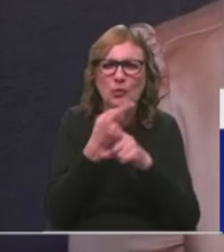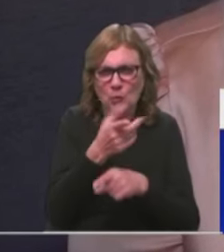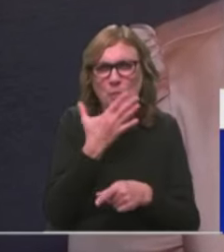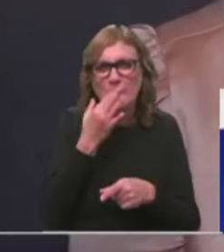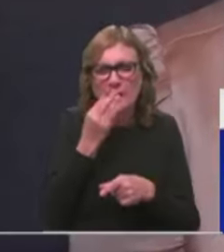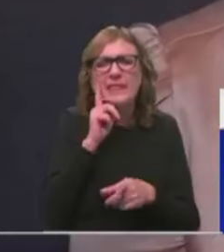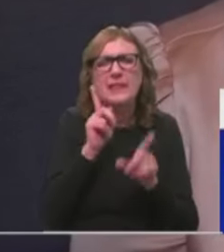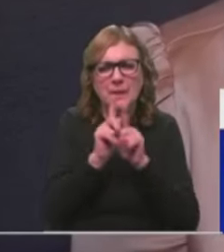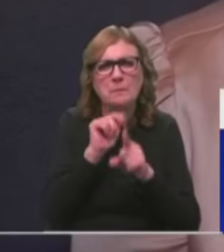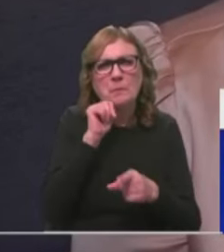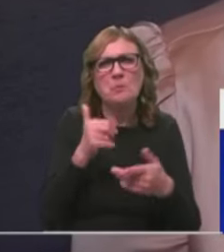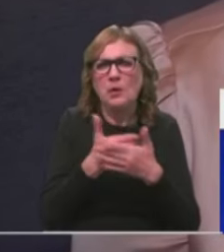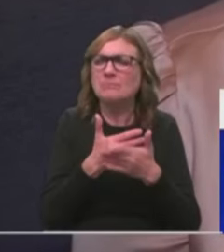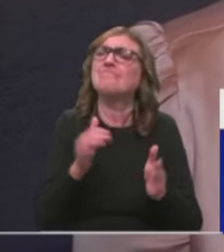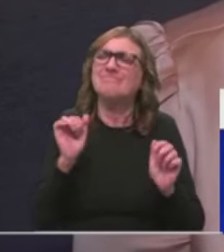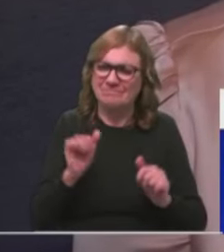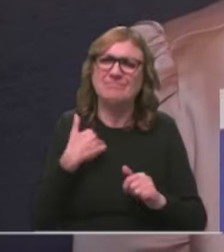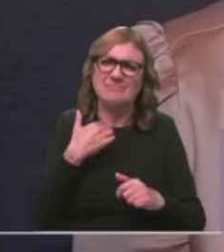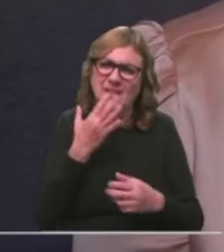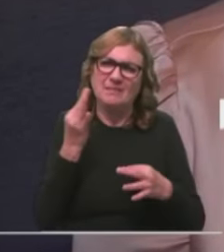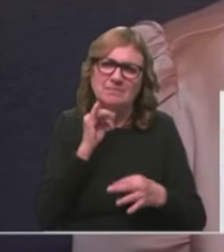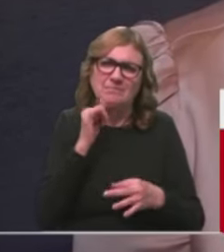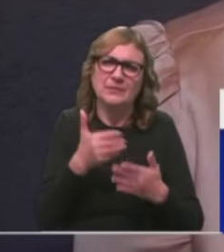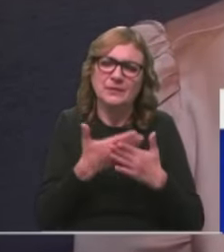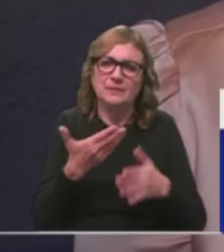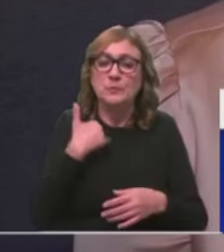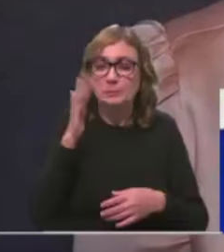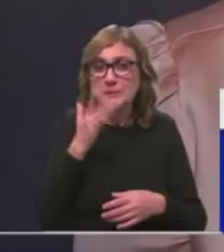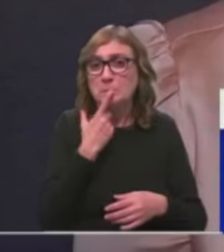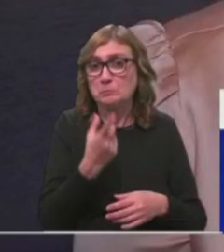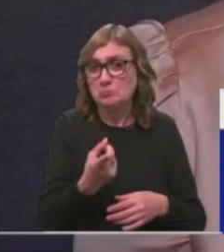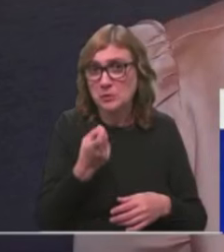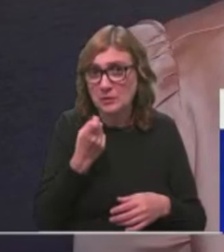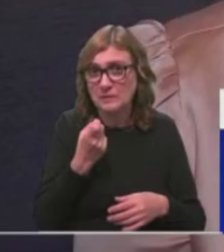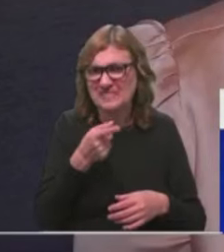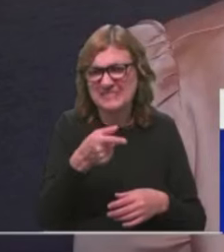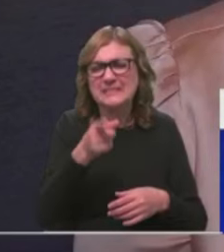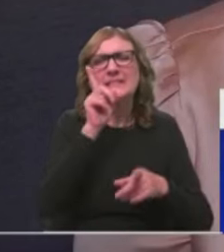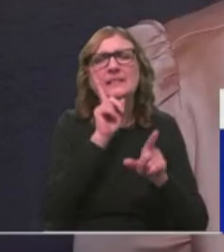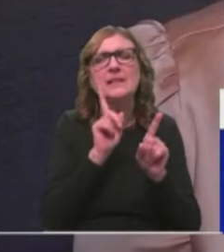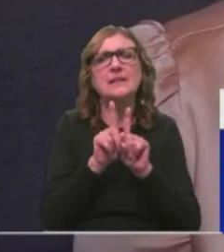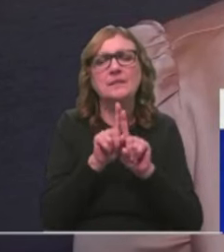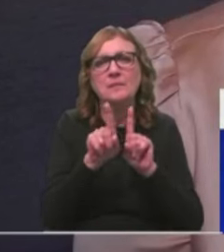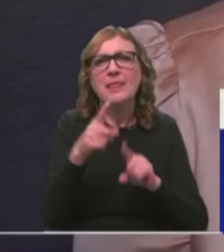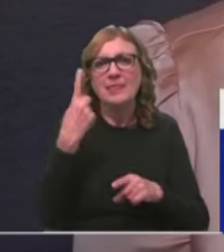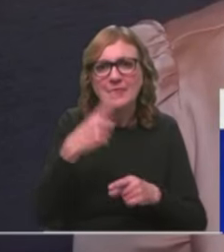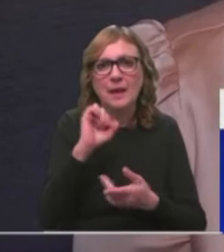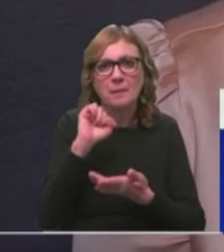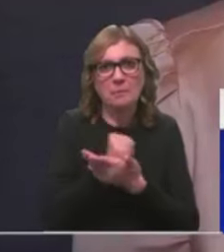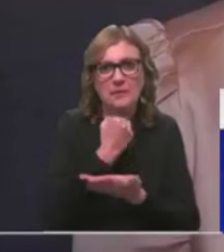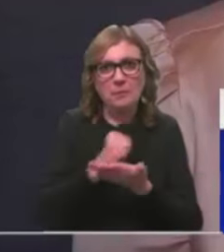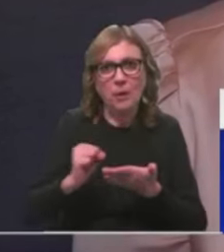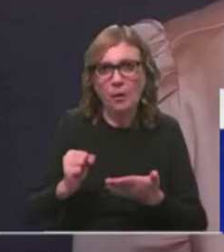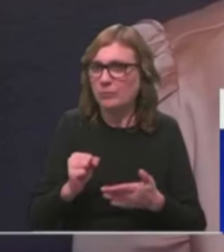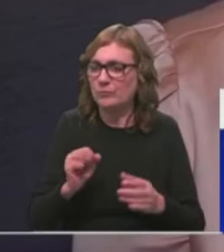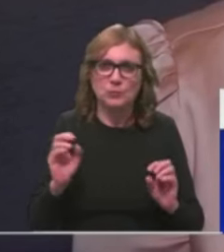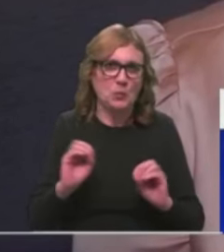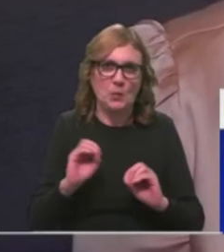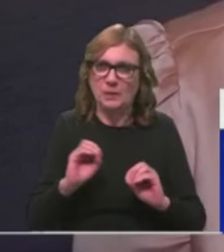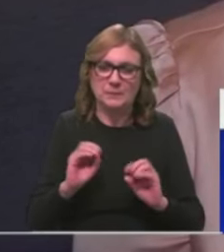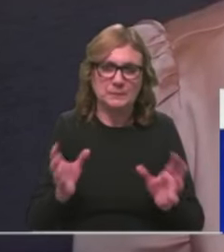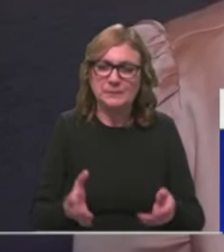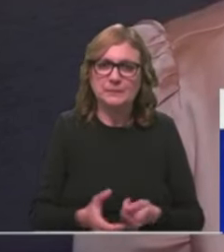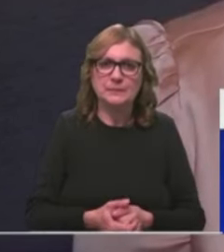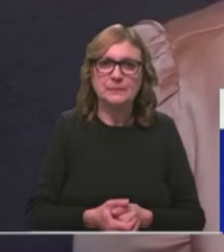morta Eu acredito que sim mas eu tenho que lhe perguntar a sua irmã tem passaporte não